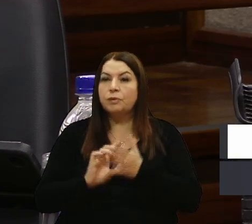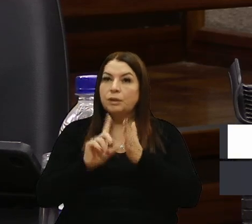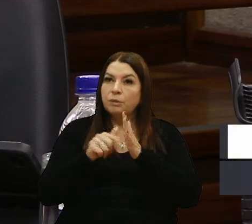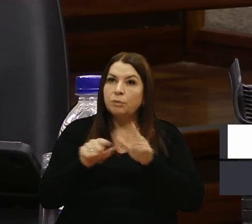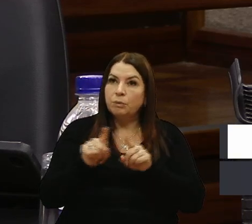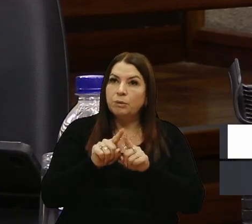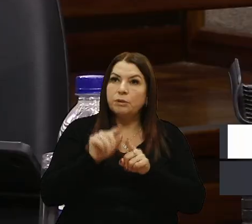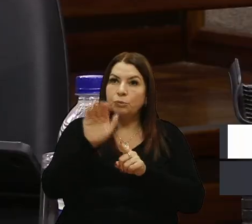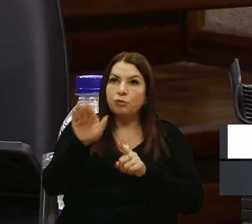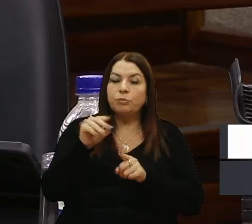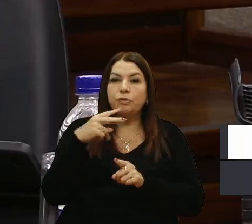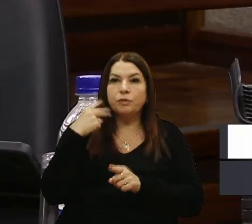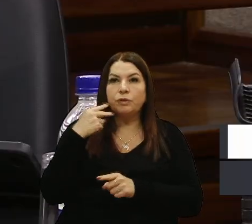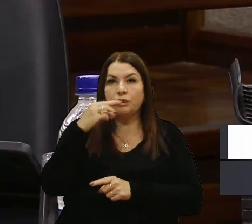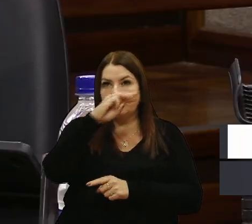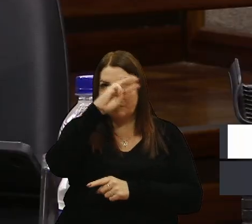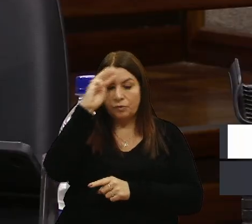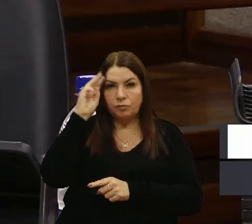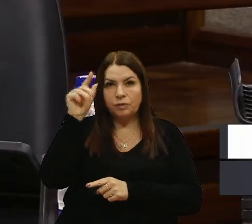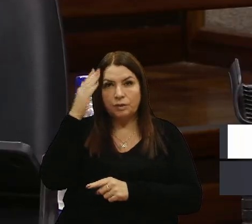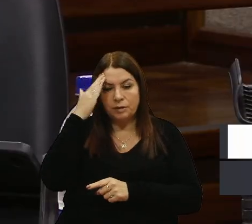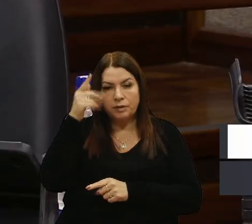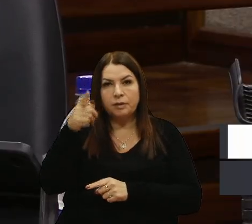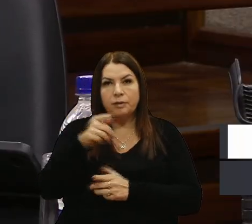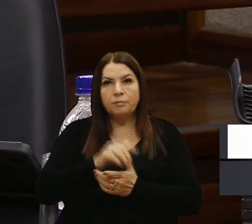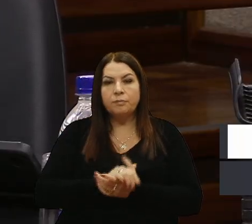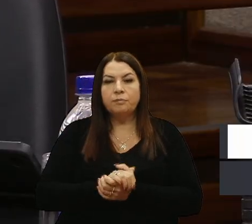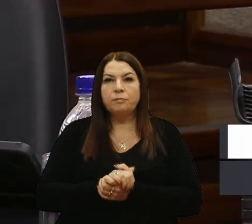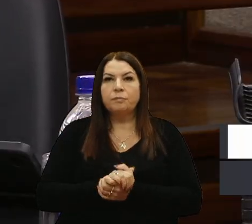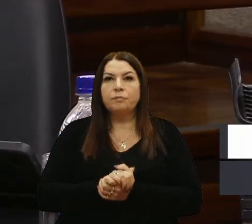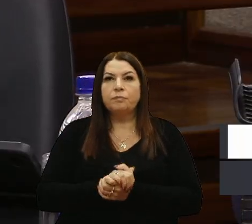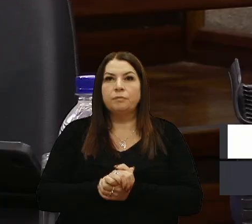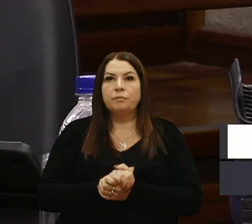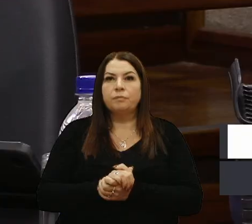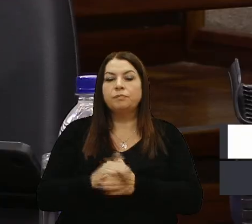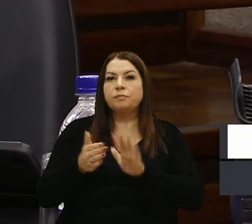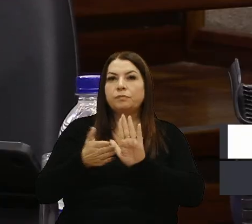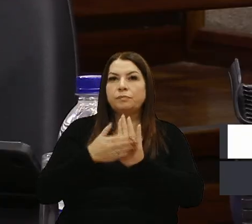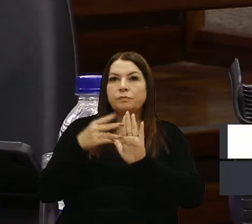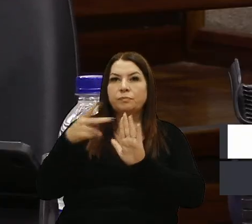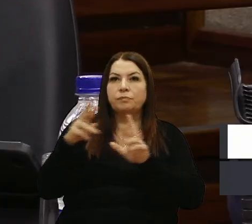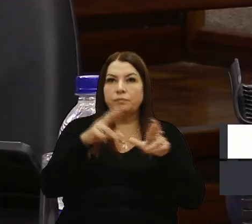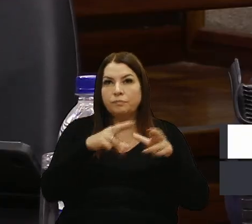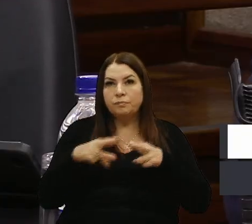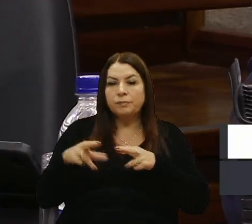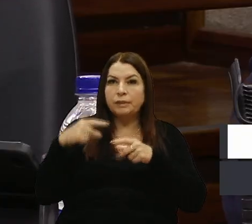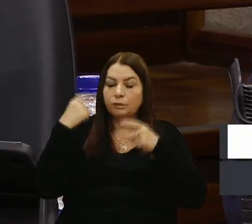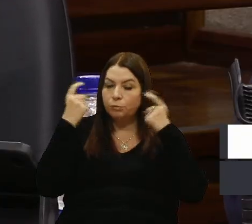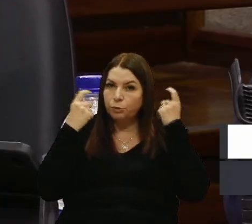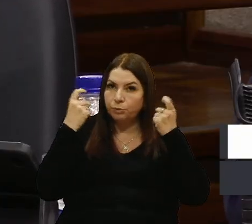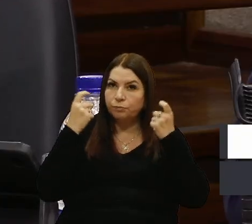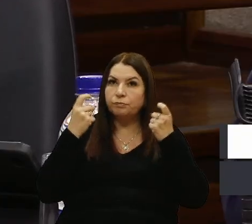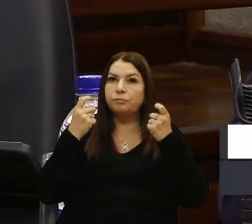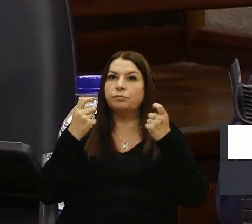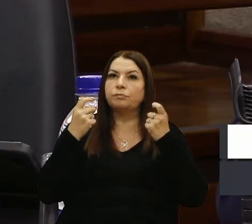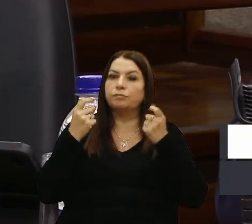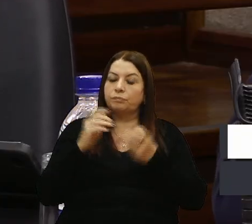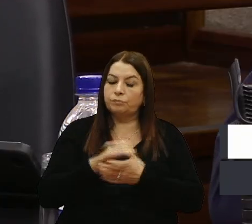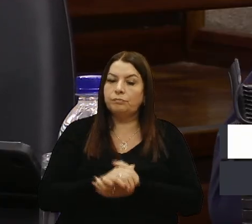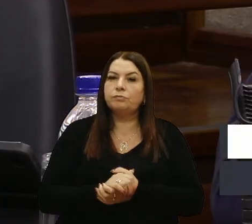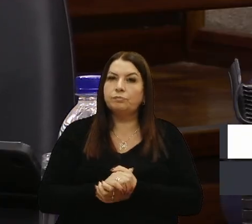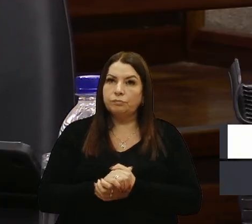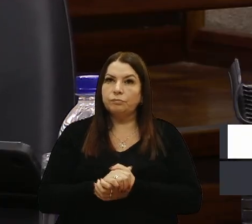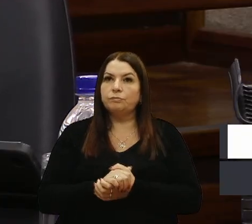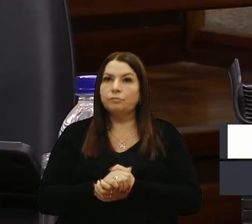posteriormente, a gente chamou o vereador Juliano Valim, porque a gente sabia que era uma pauta dele da região. Então, uma preocupação muito